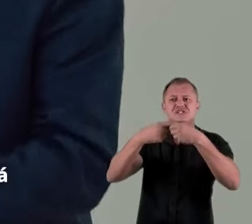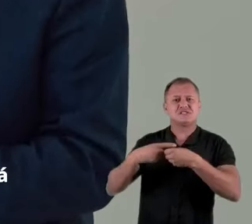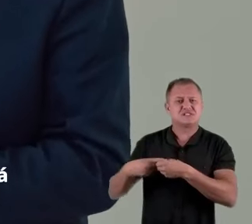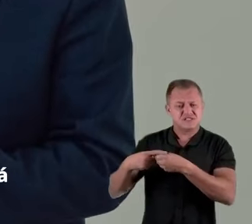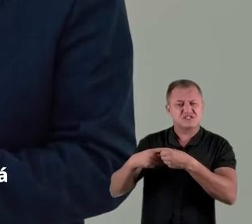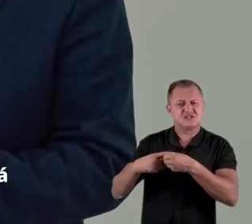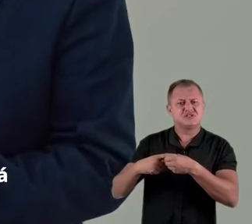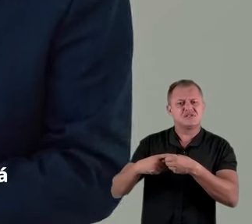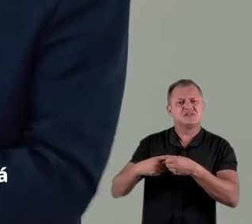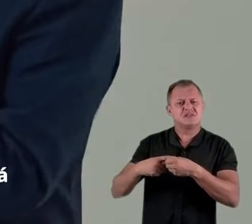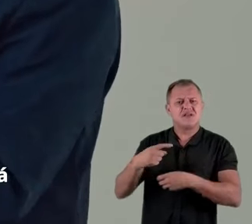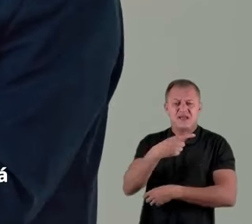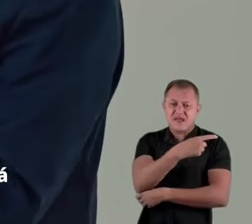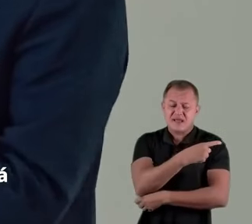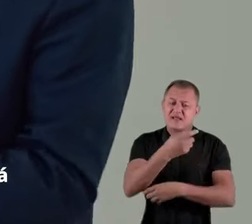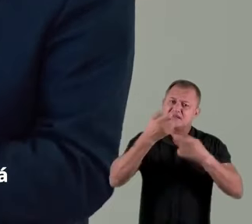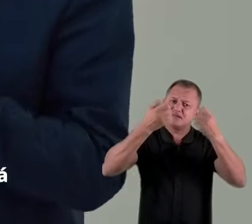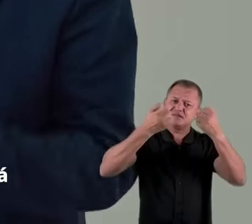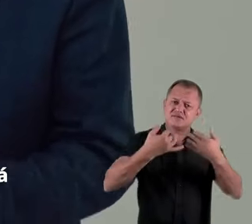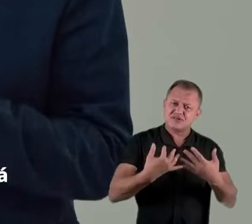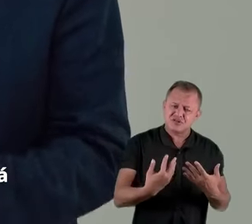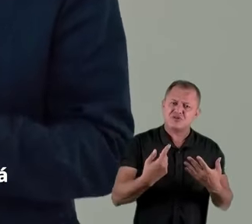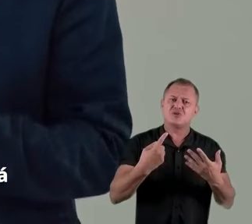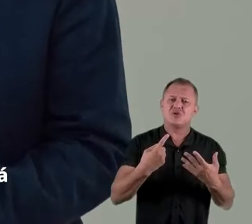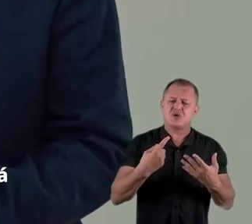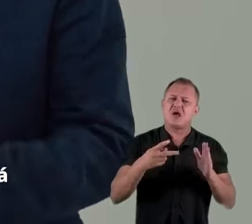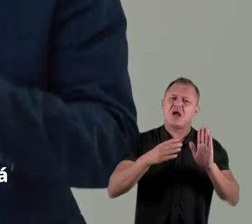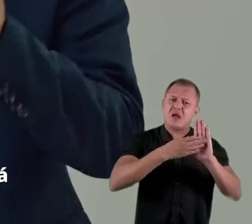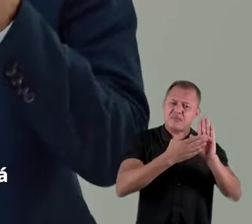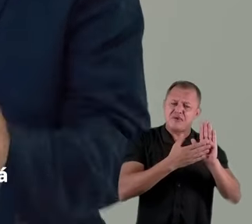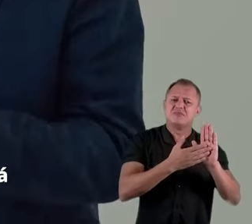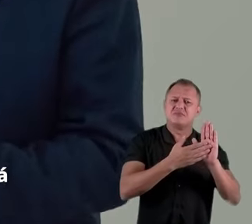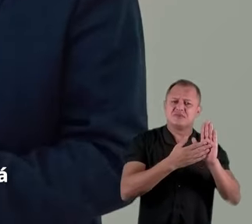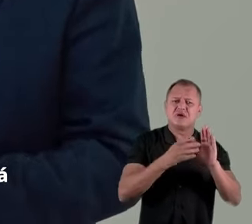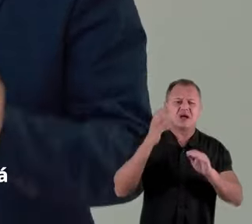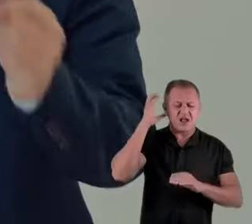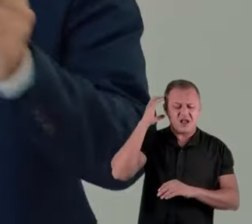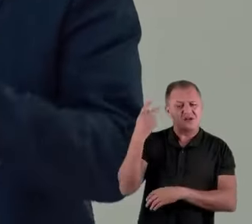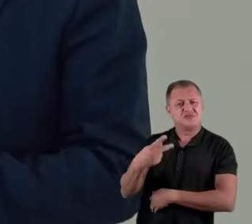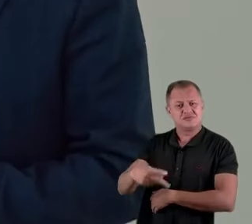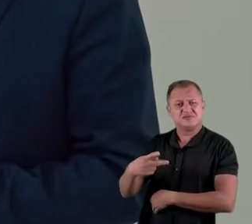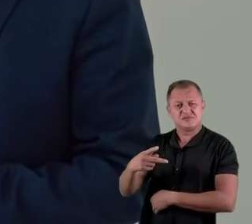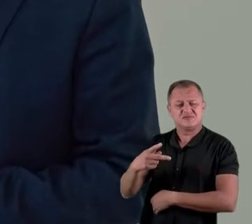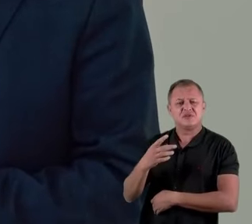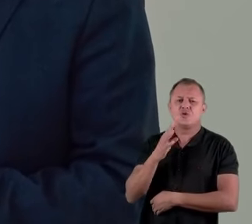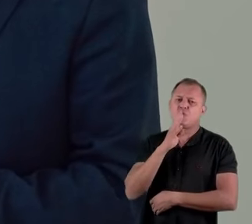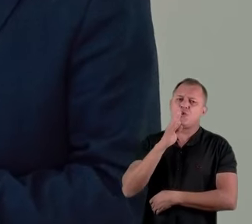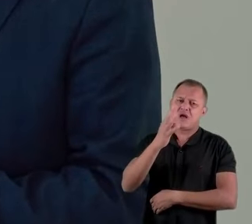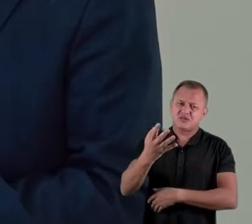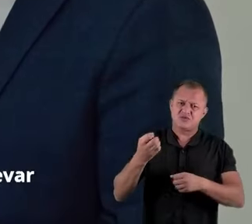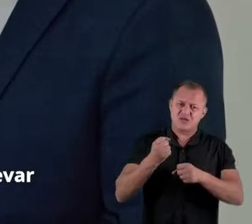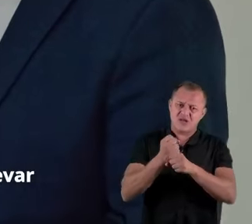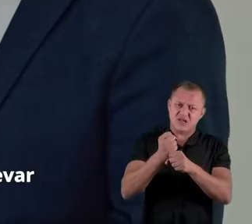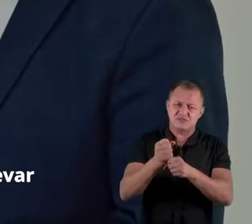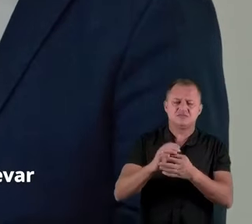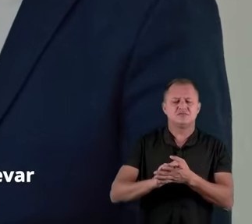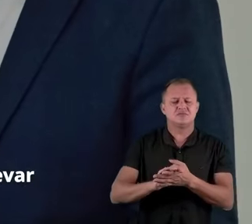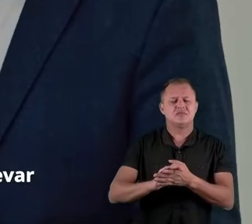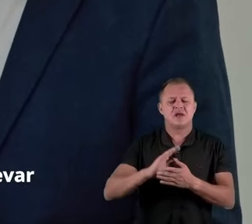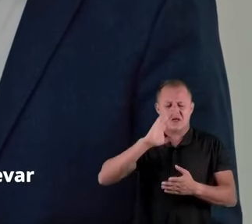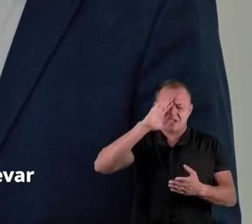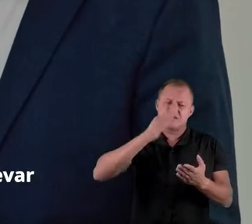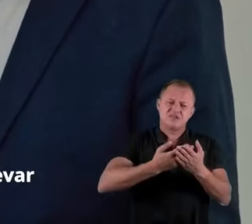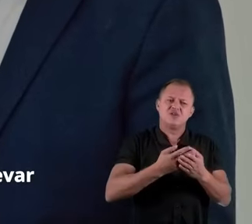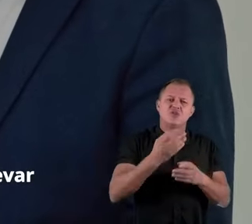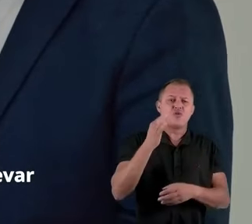cidades, Jader Filho, falando dos nossos propósitos para Cuiabá ao longo dos próximos 4 anos. Contem com o